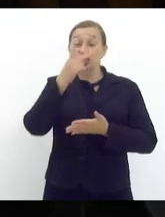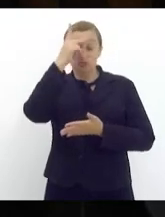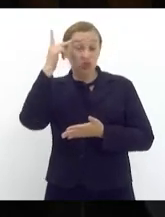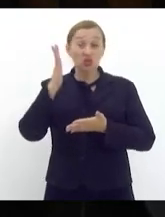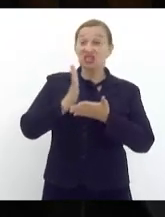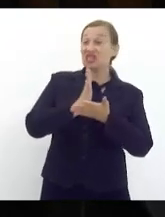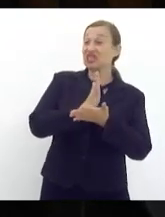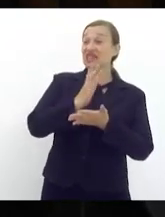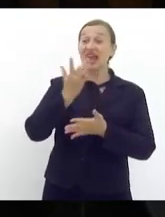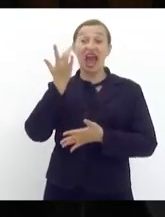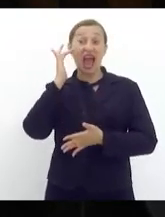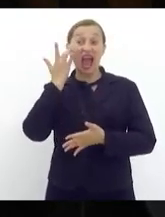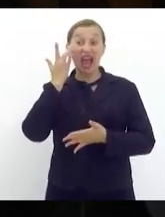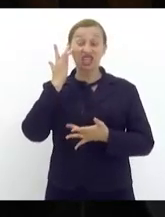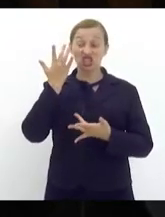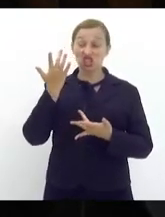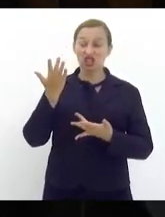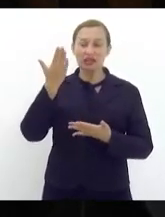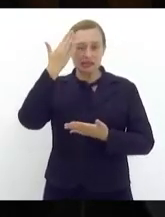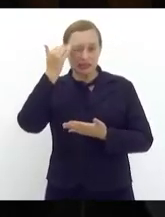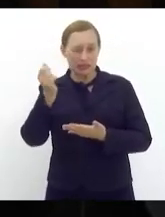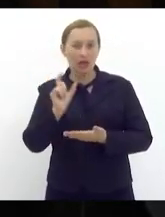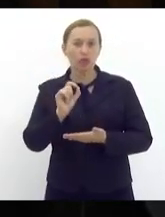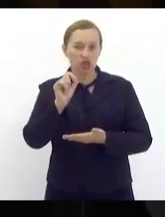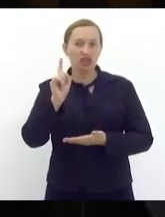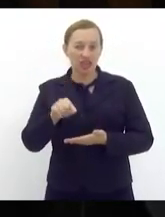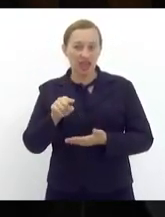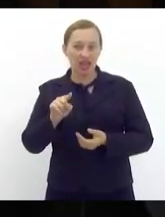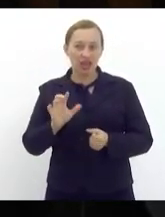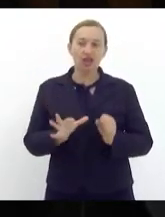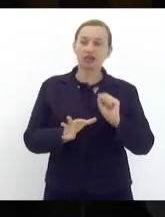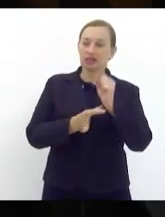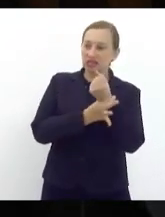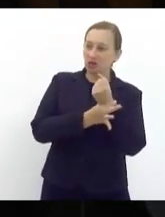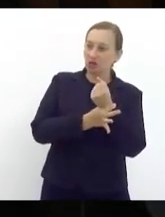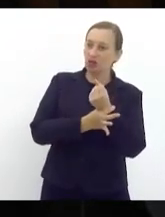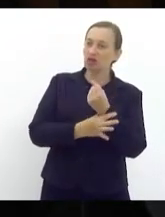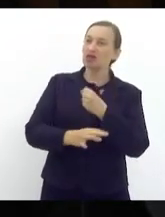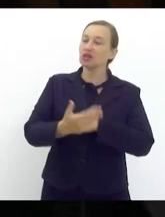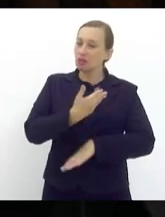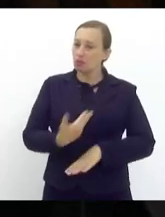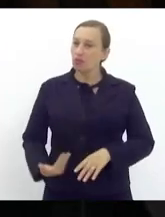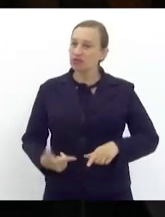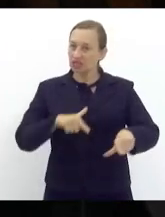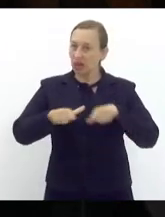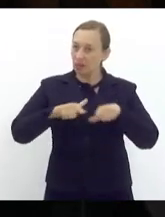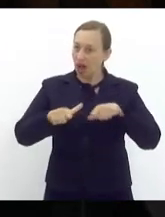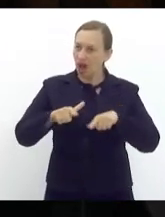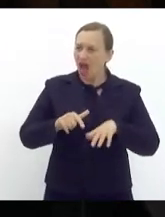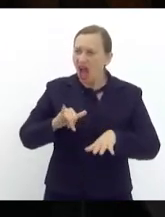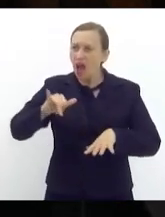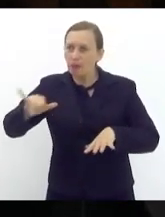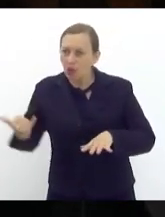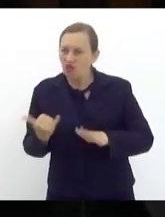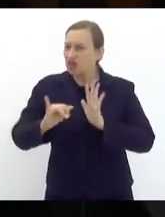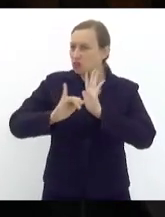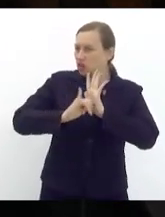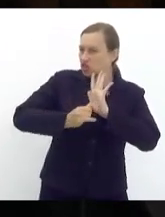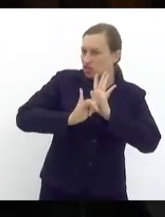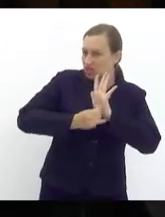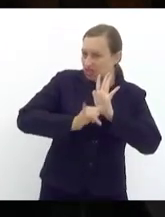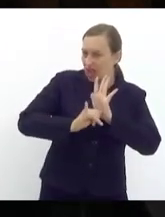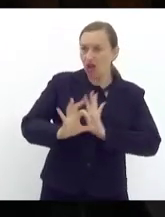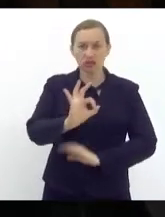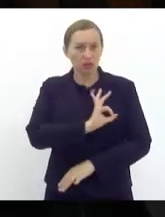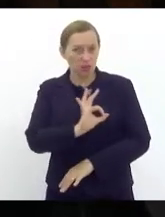ficam dentro do ar-condicionado, que proíbem as operações, faz o seguinte, aproveita que abriu o edital da